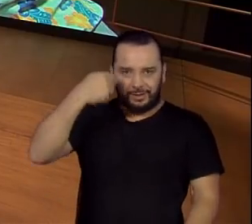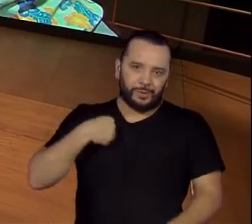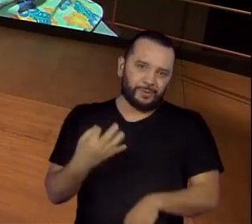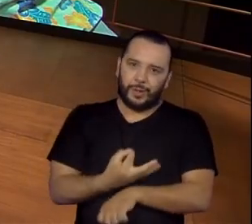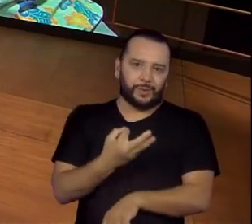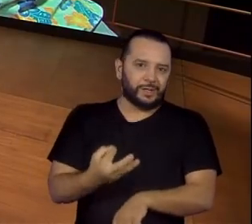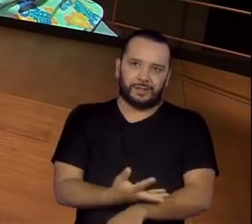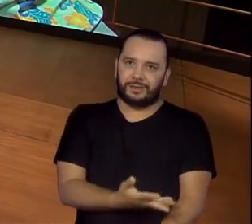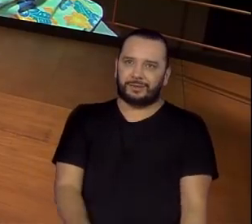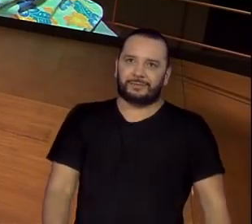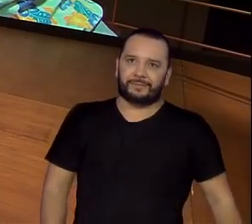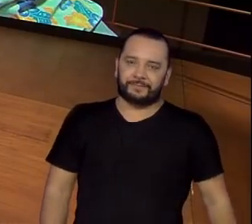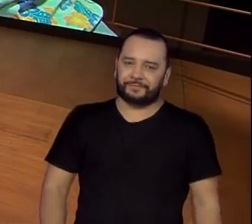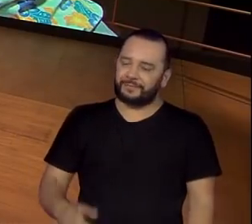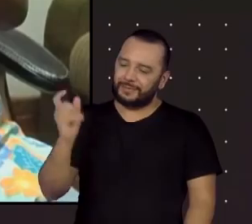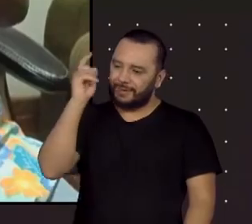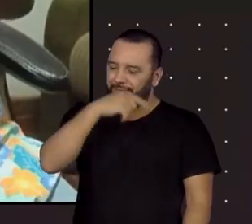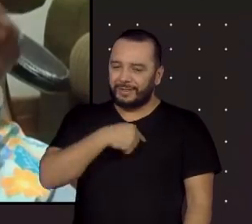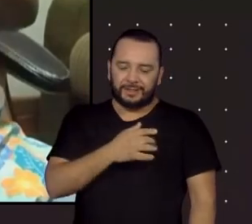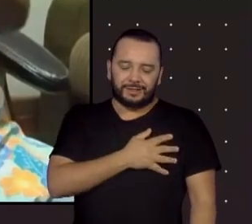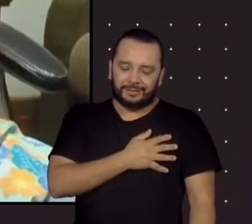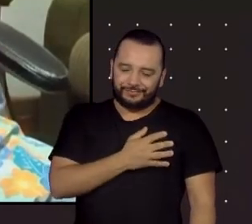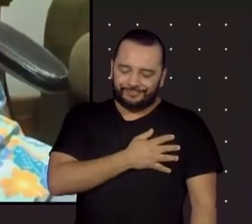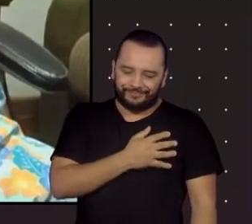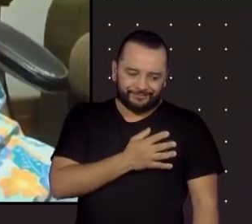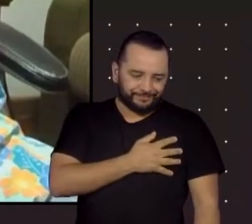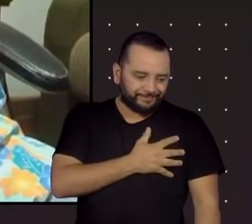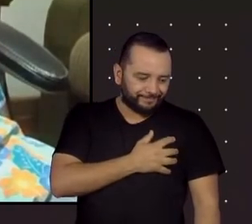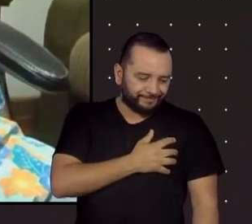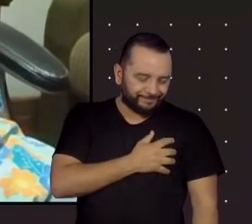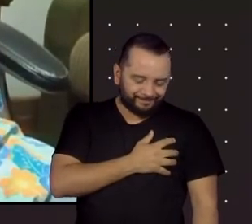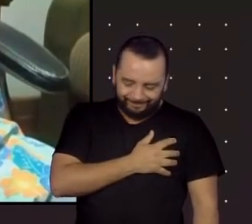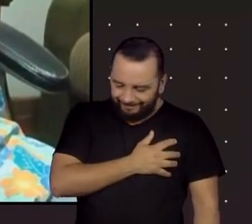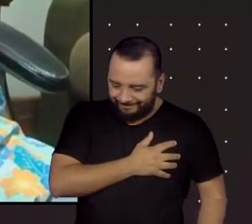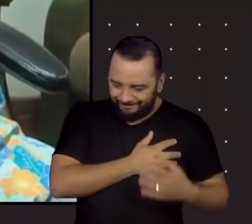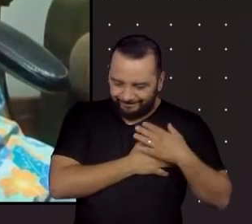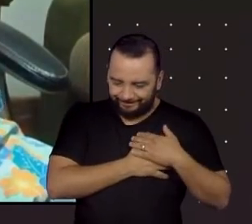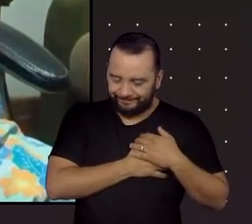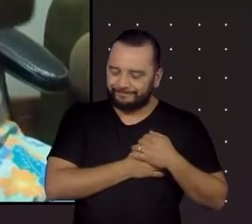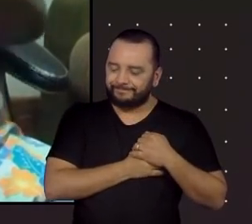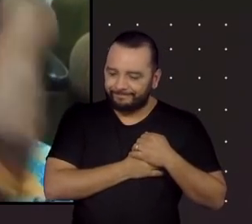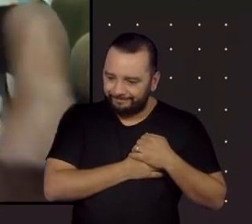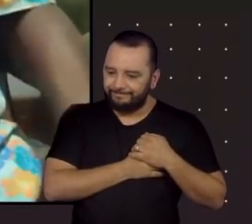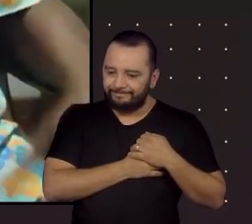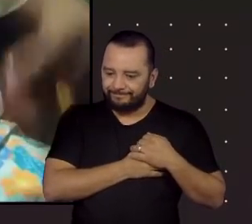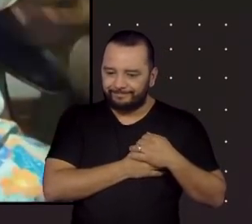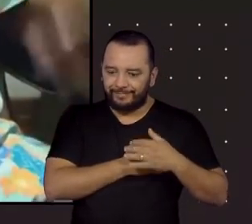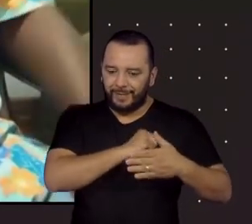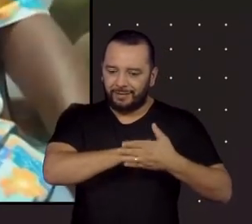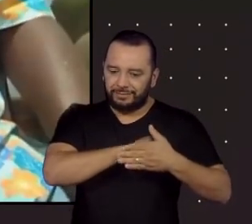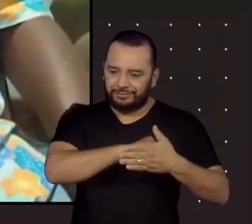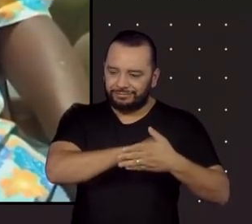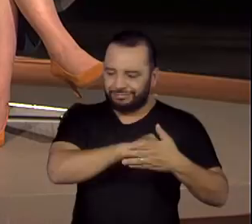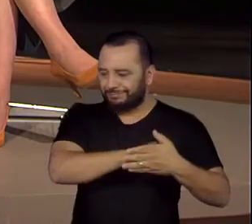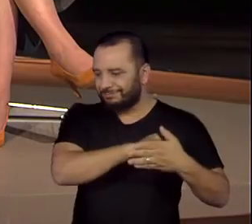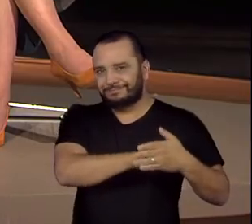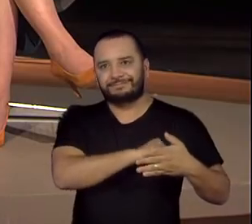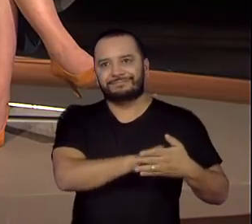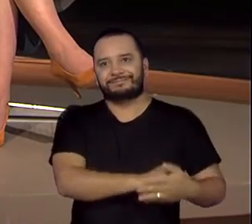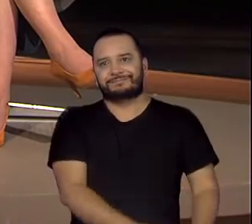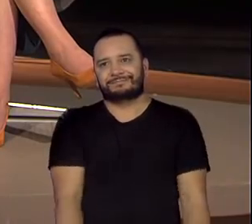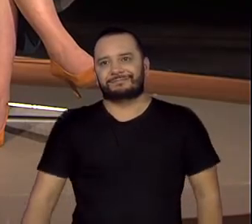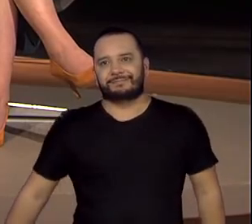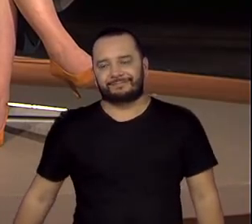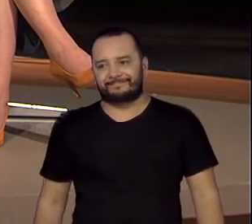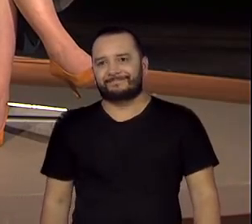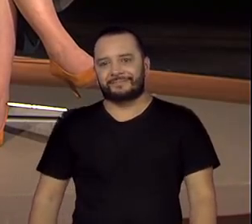Aí fica muito pra mim, porque essa hora o coraçãozão fica... Essas